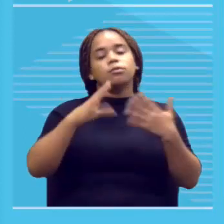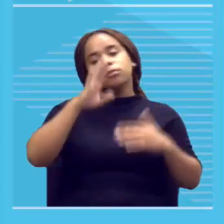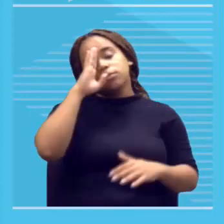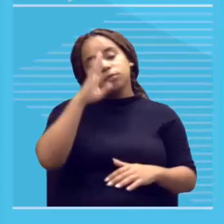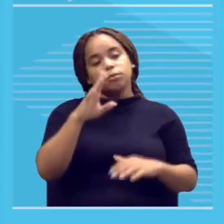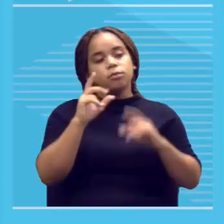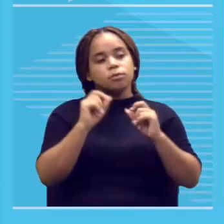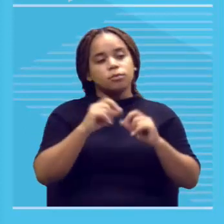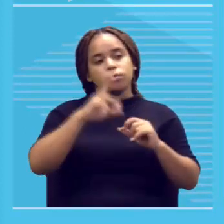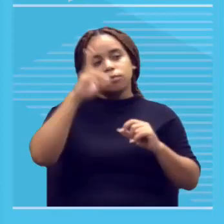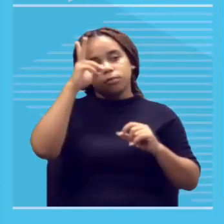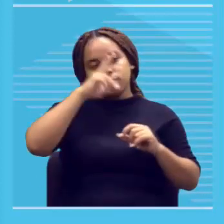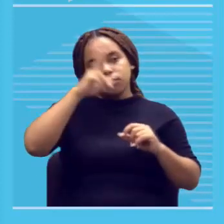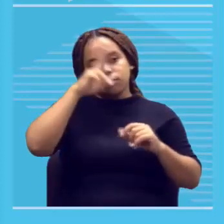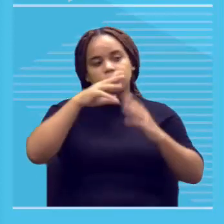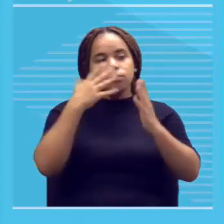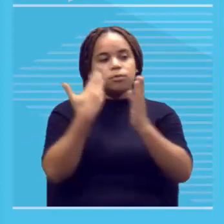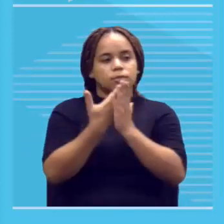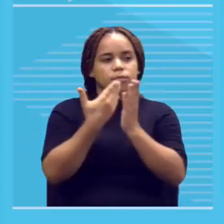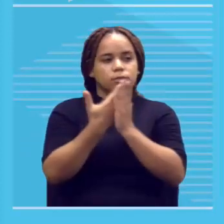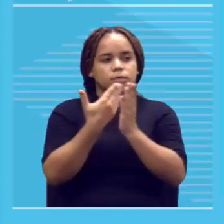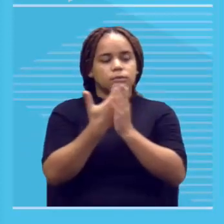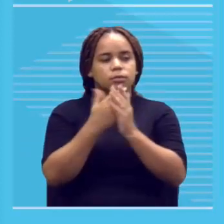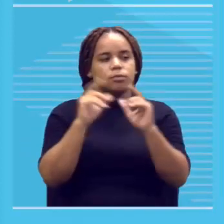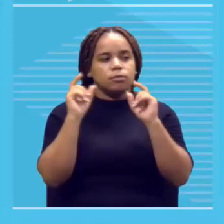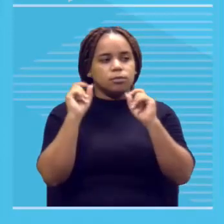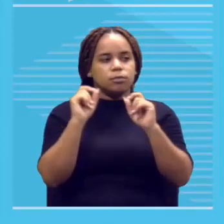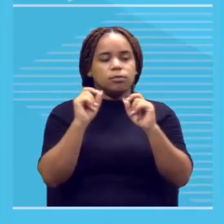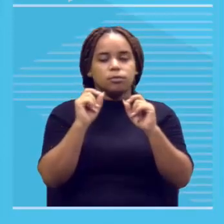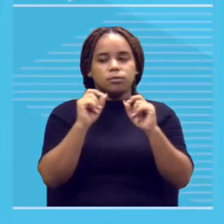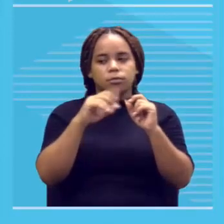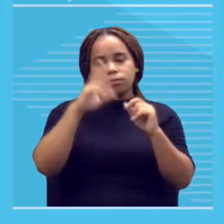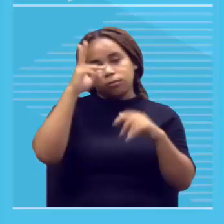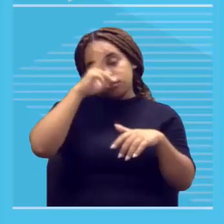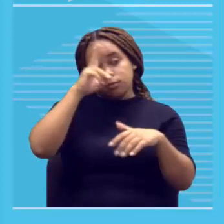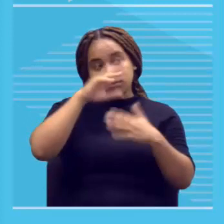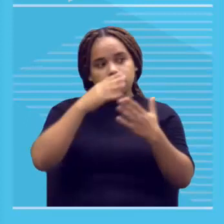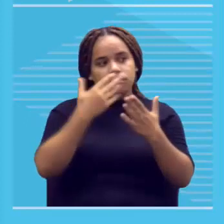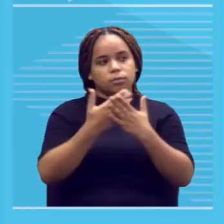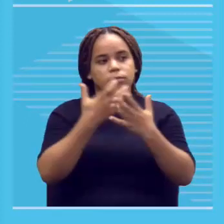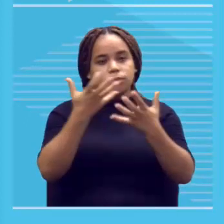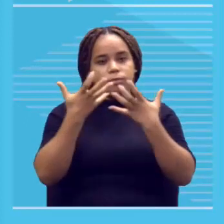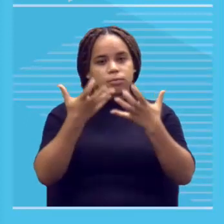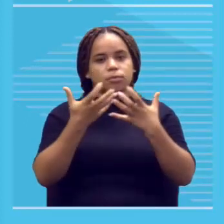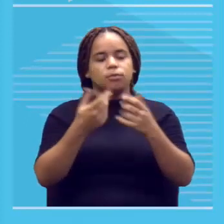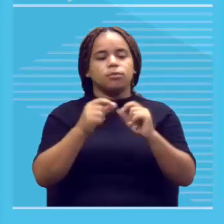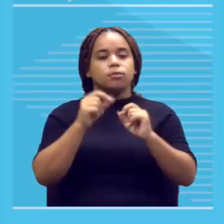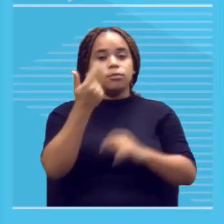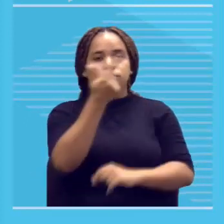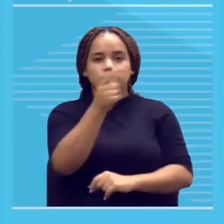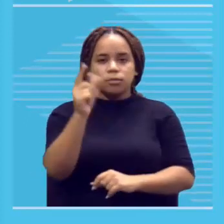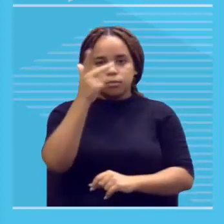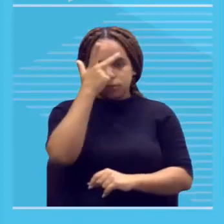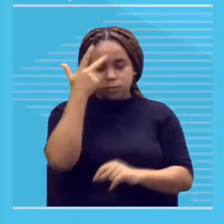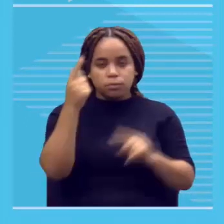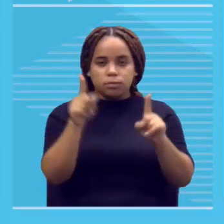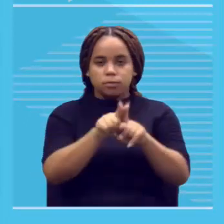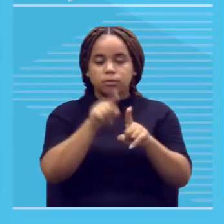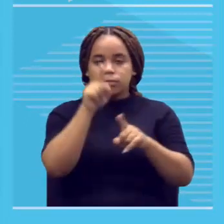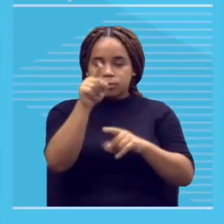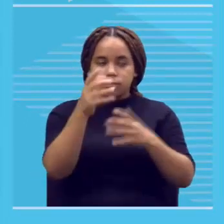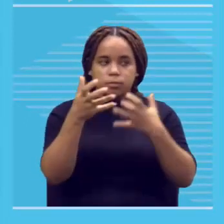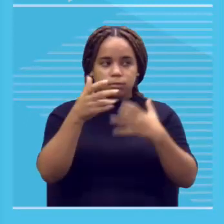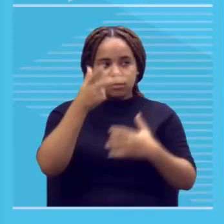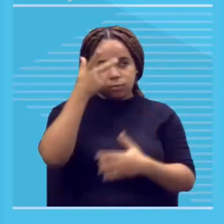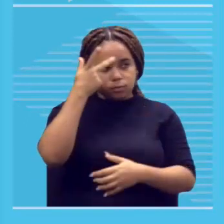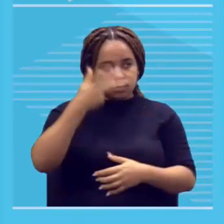quem lembra daquela aula quem lembra Quem lembra que lembra queira para os outros o que quer para si mesmo quem lembra